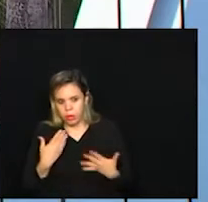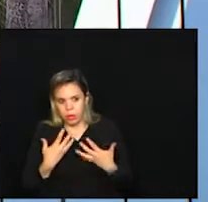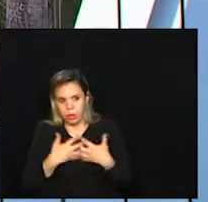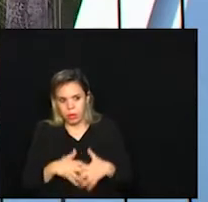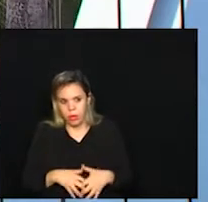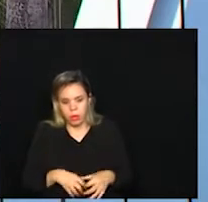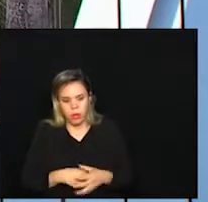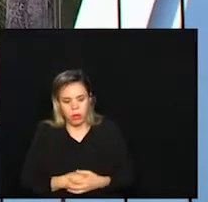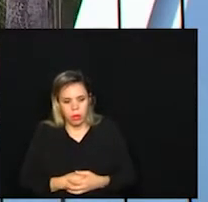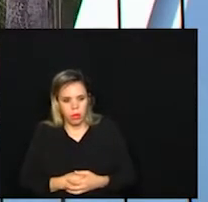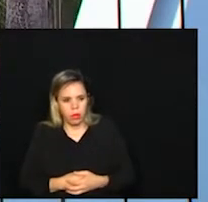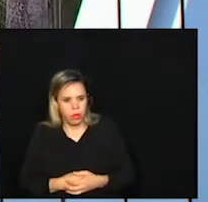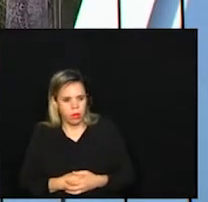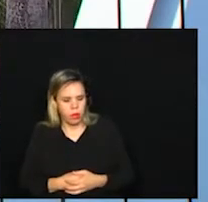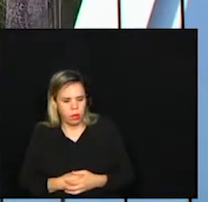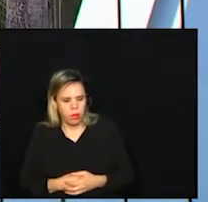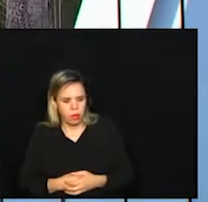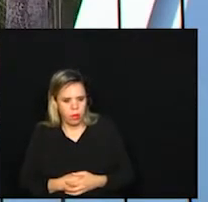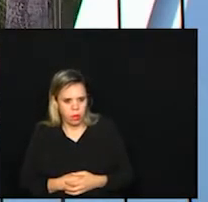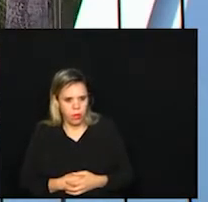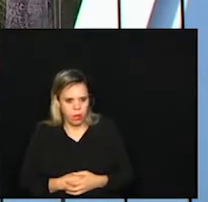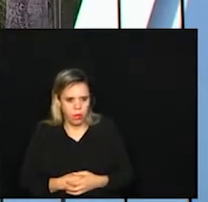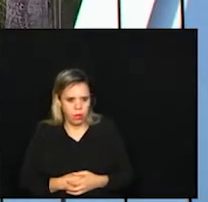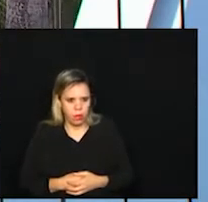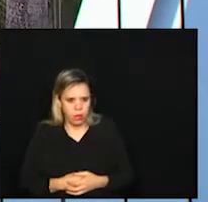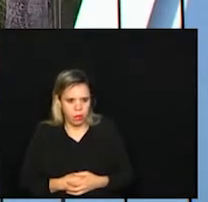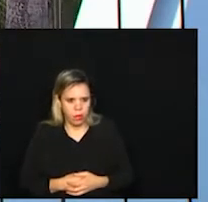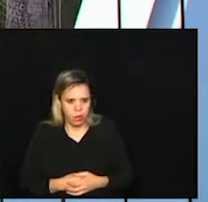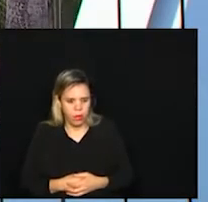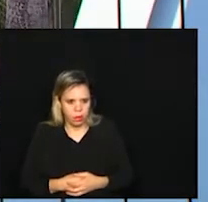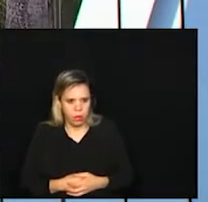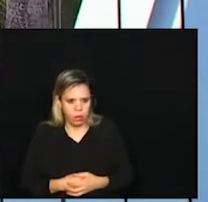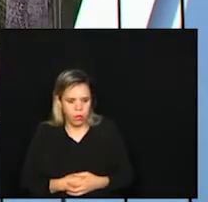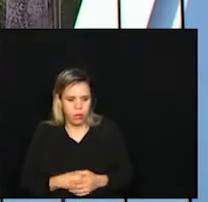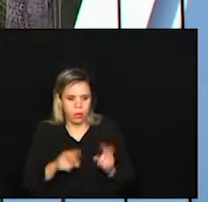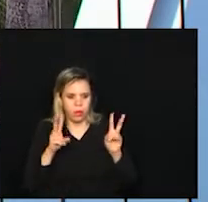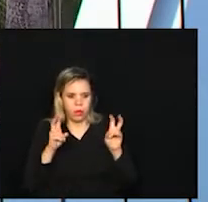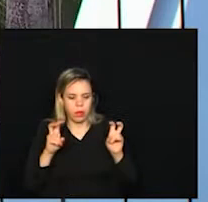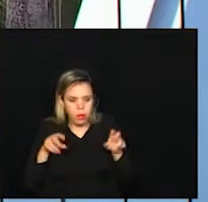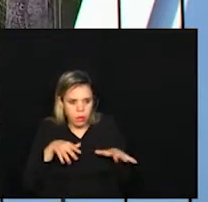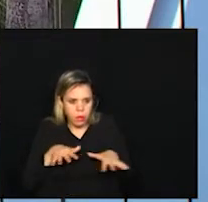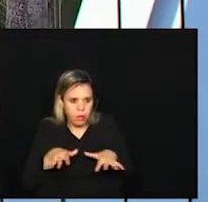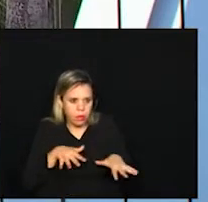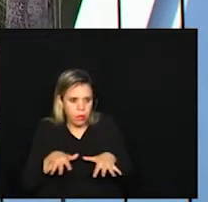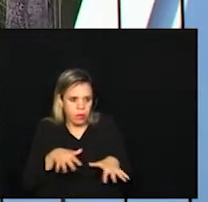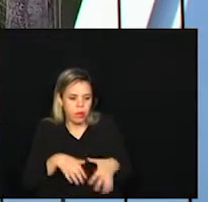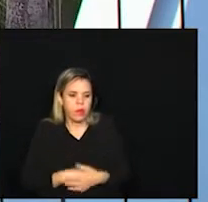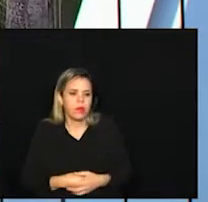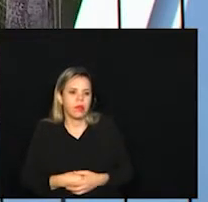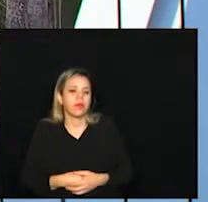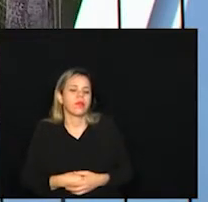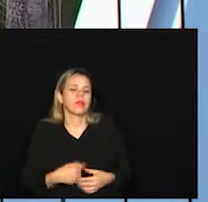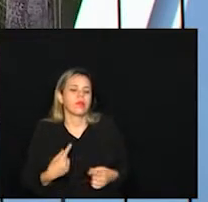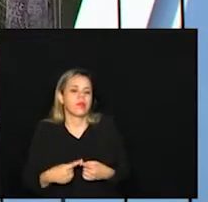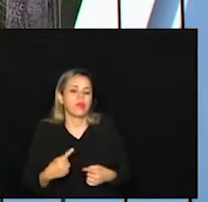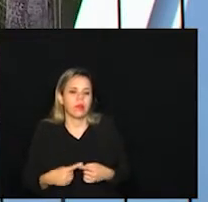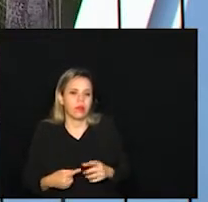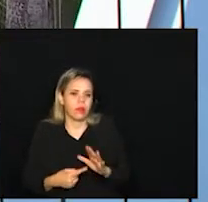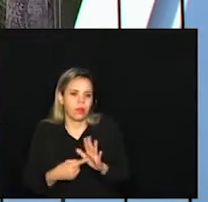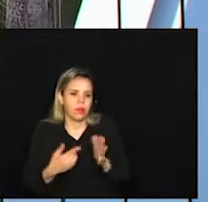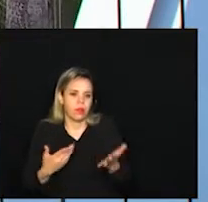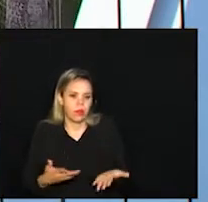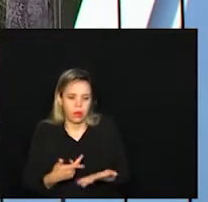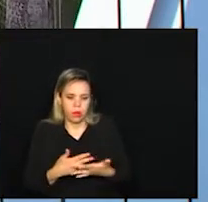nesse nessa discussão toda e é Esse aspecto da mobilidade urbana porque lá foram